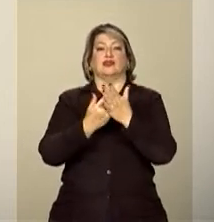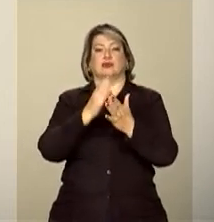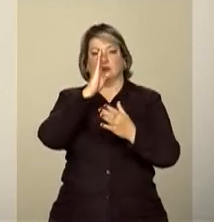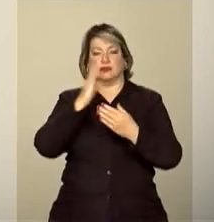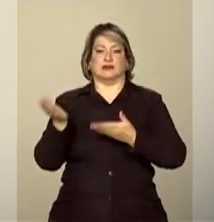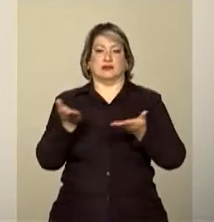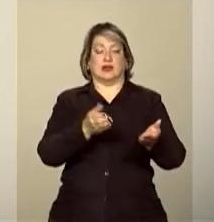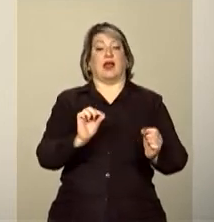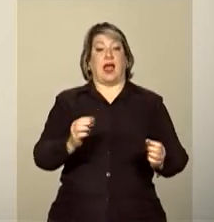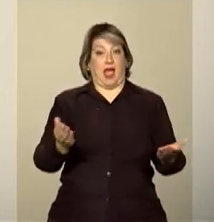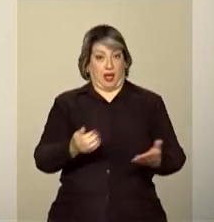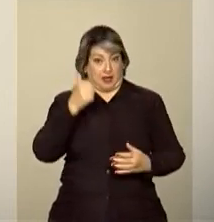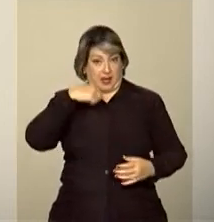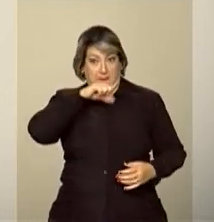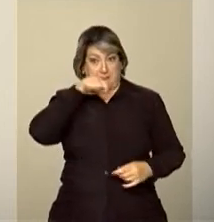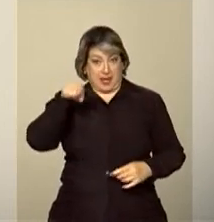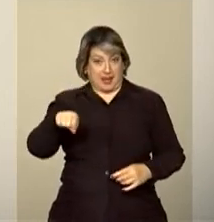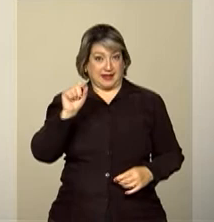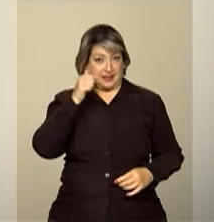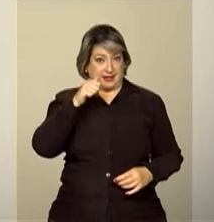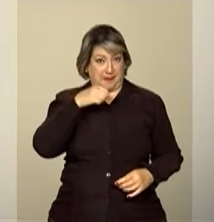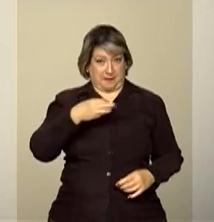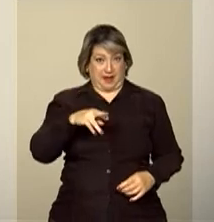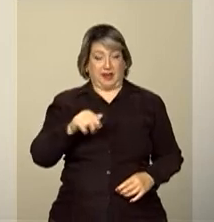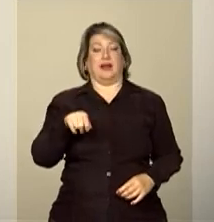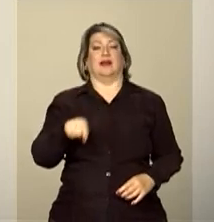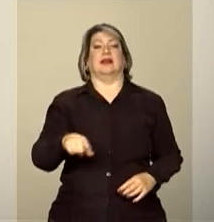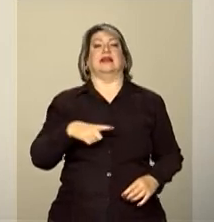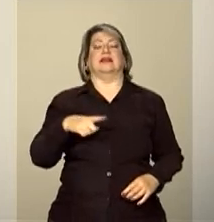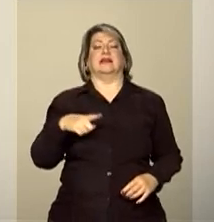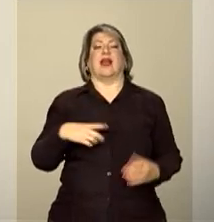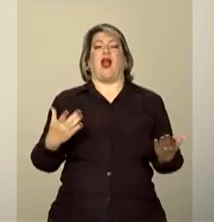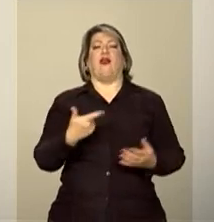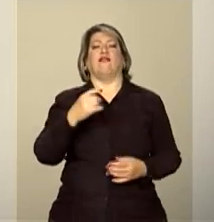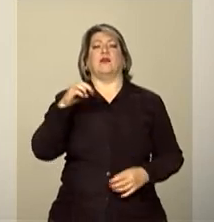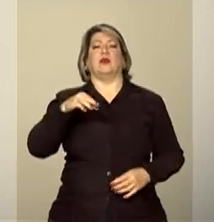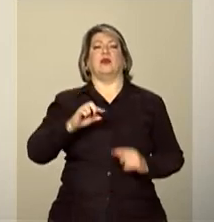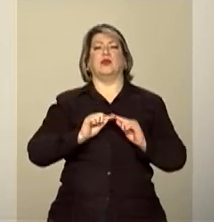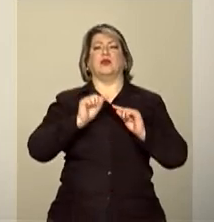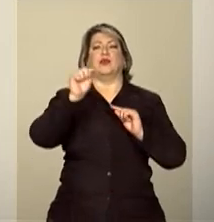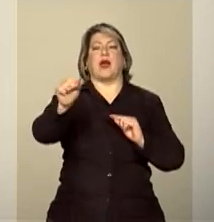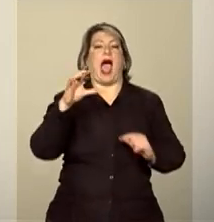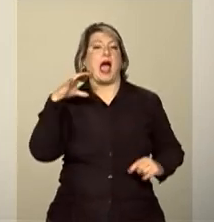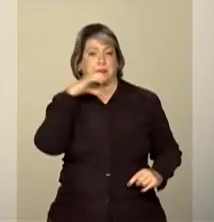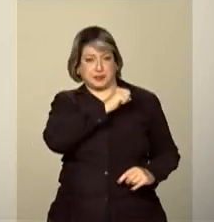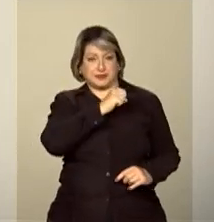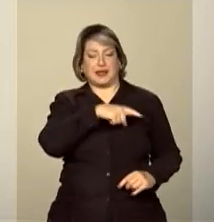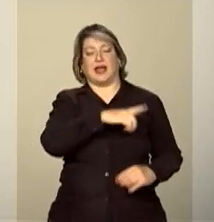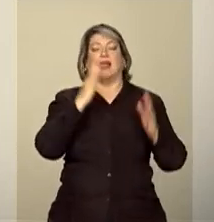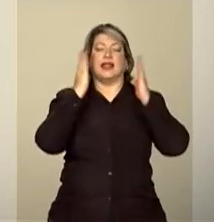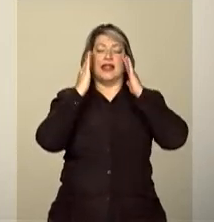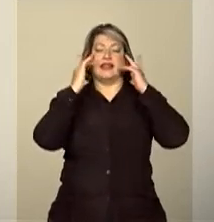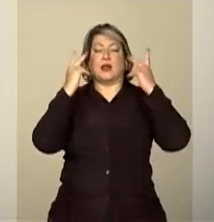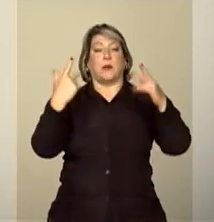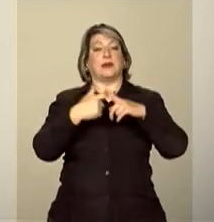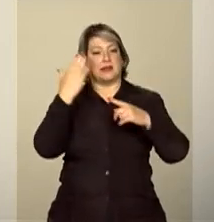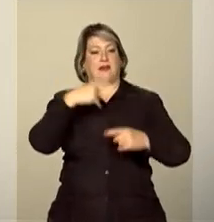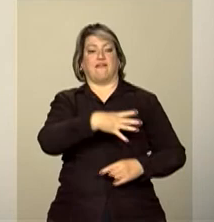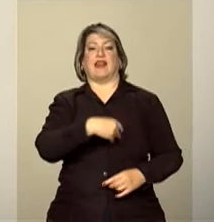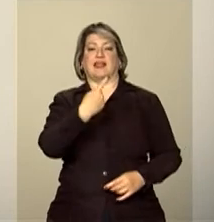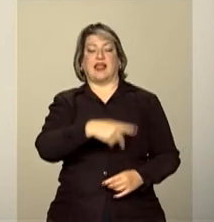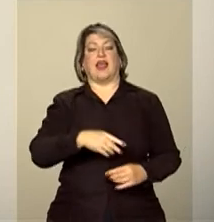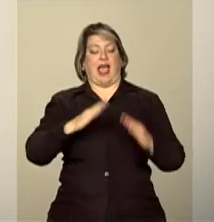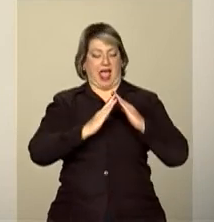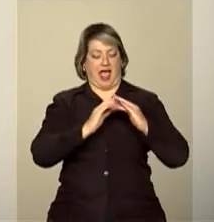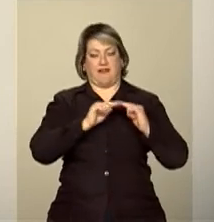conta que o trajeto agora é feito em 20 minutos e ela está muito mais tranquila porque sabe que a menina vai direto